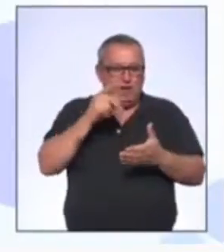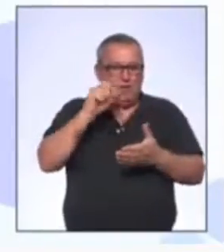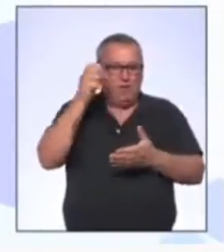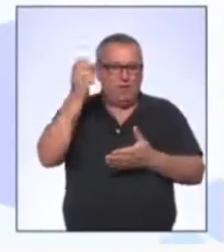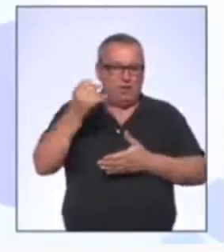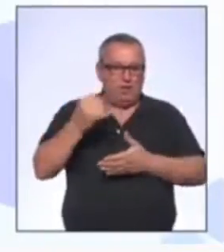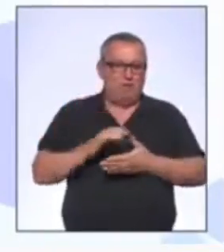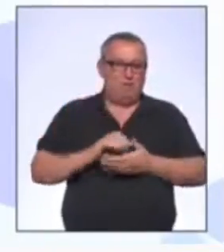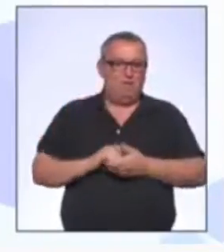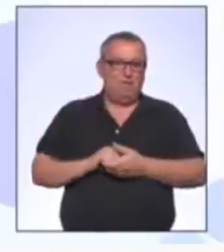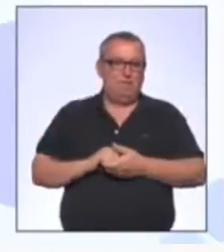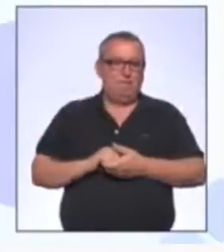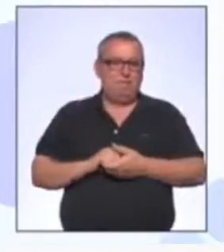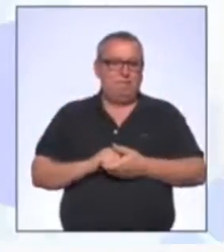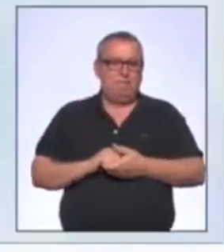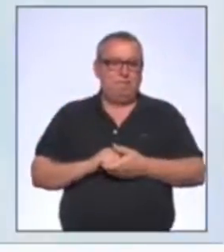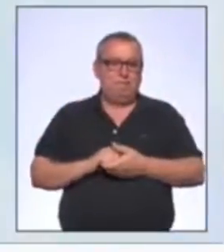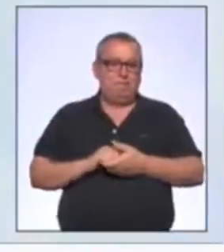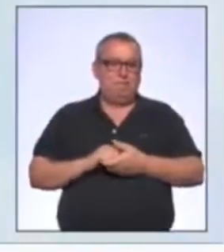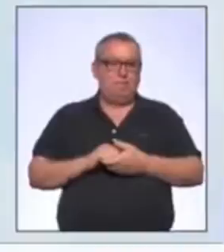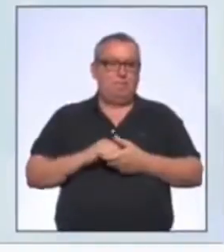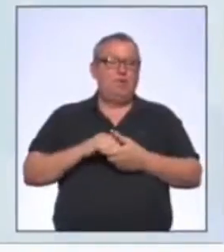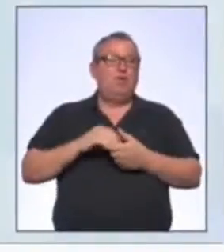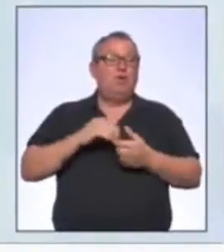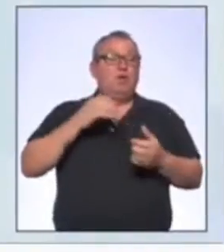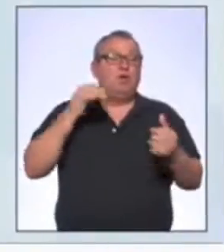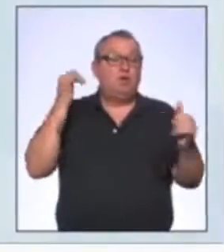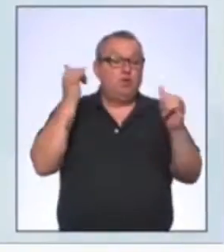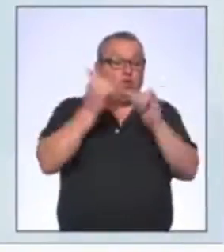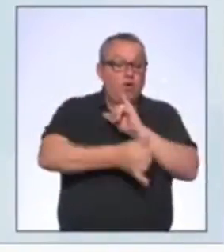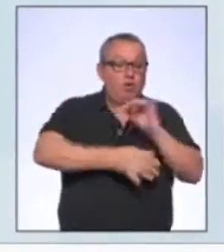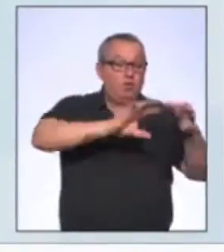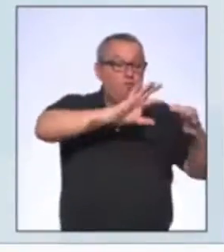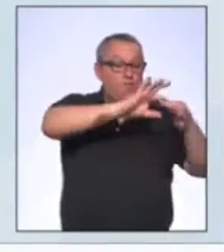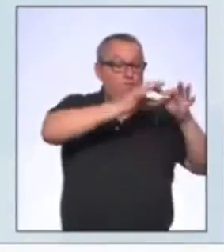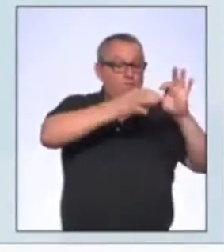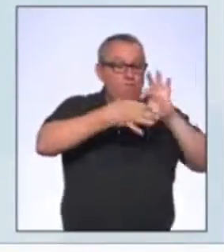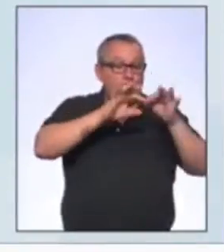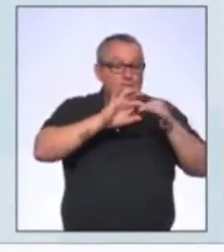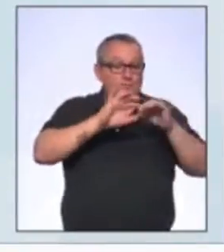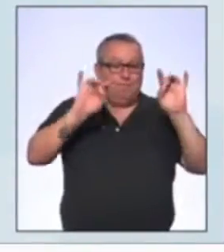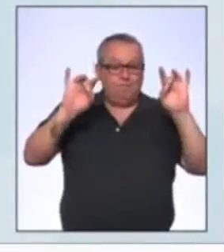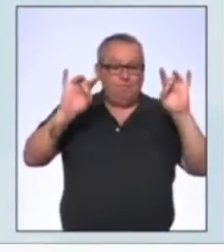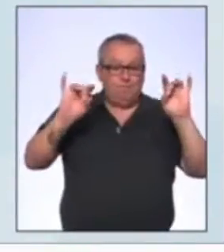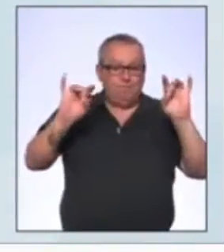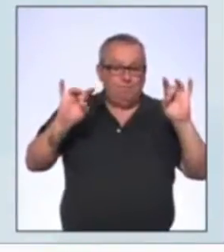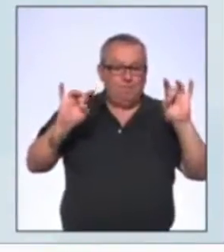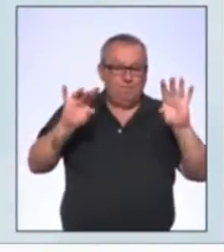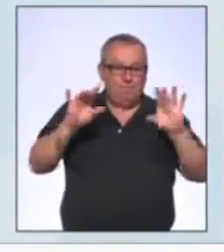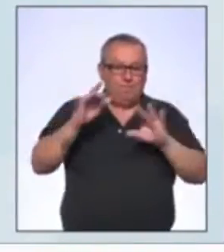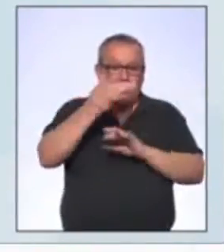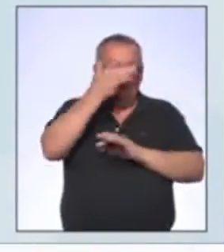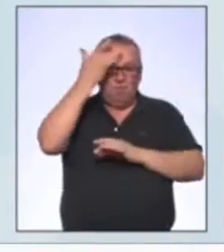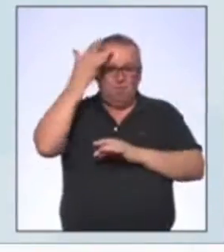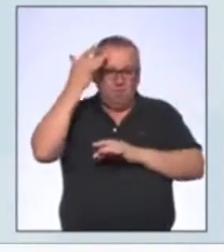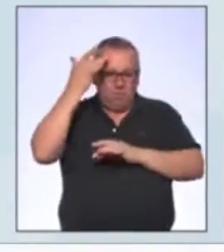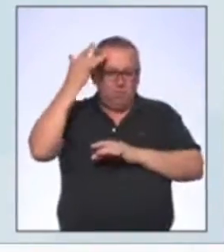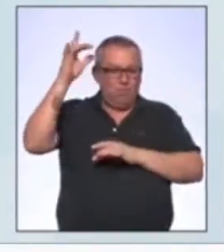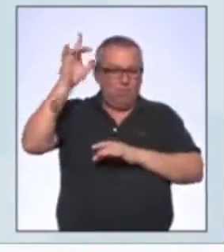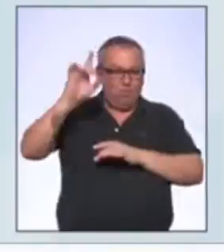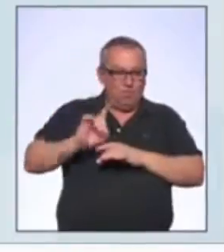eu expliquei vamos lá e os jogos olímpicos e especiais para atletas com deficiência foram organizados